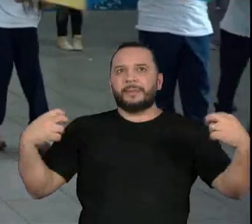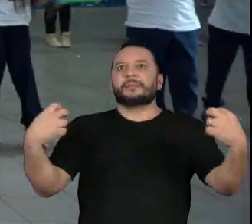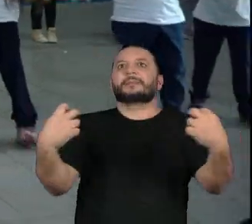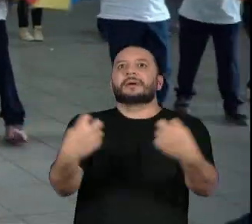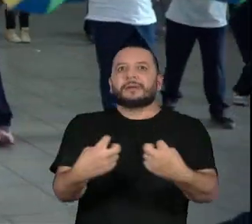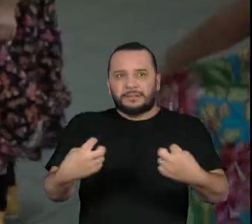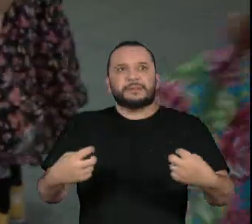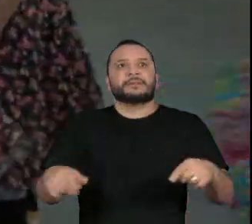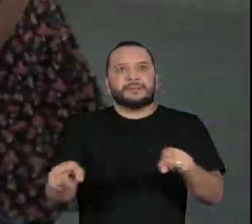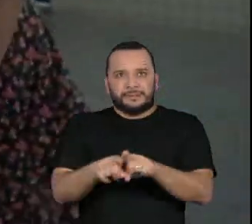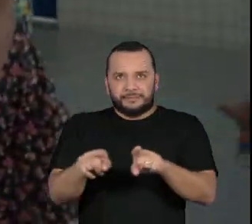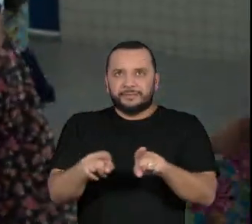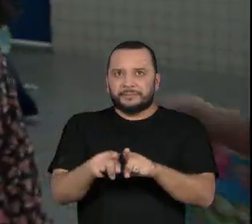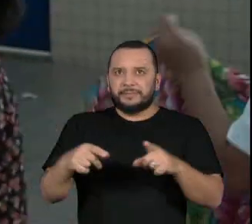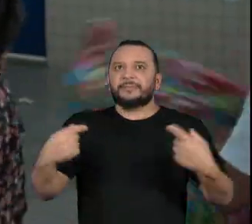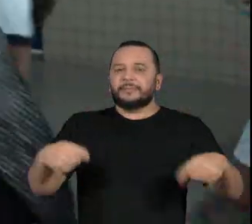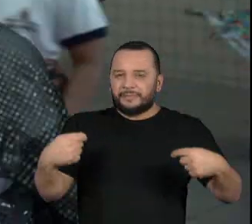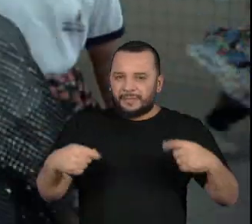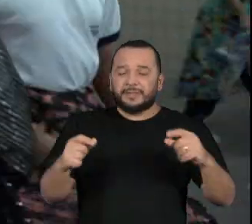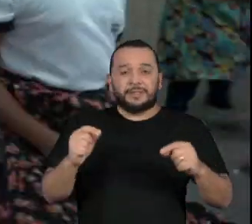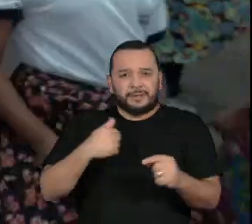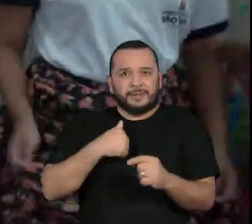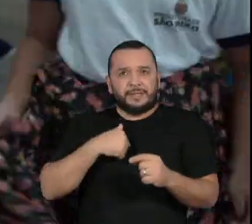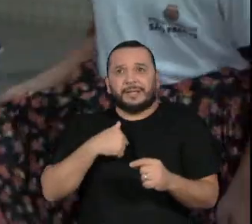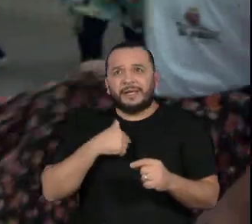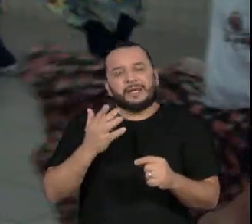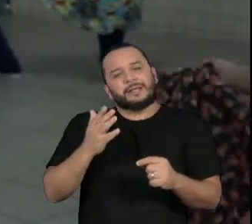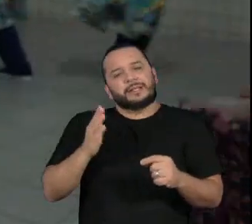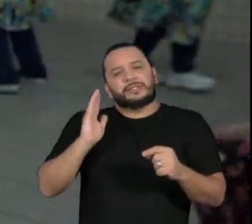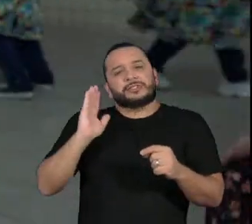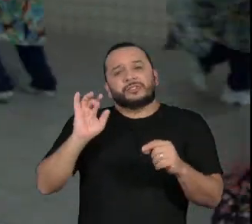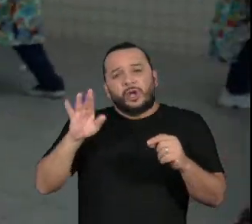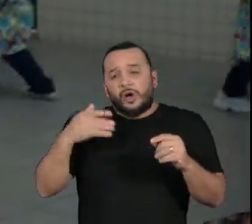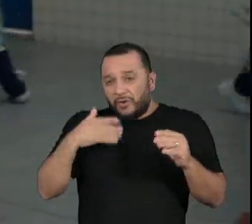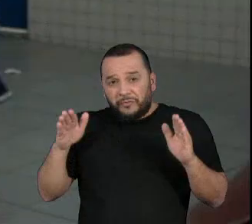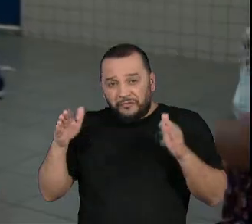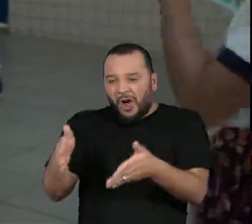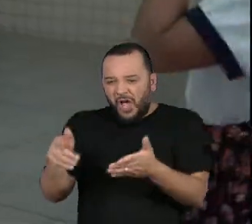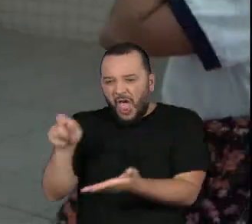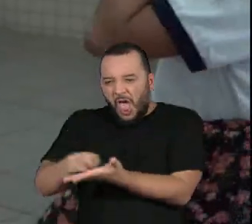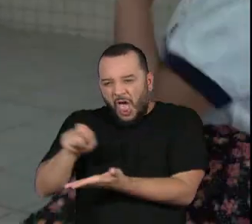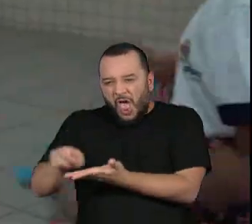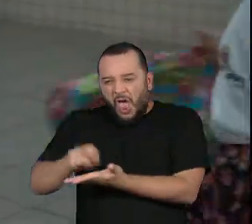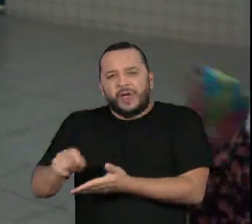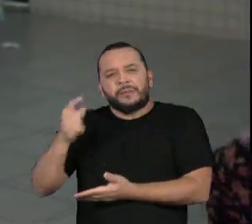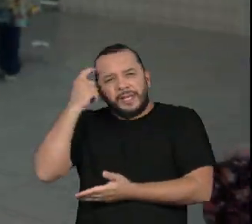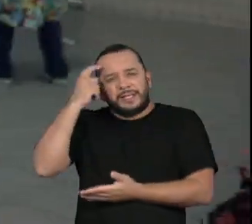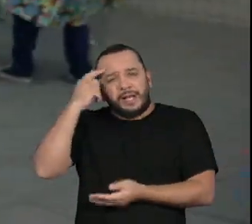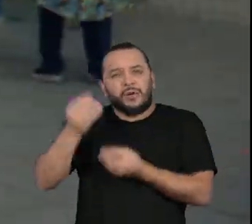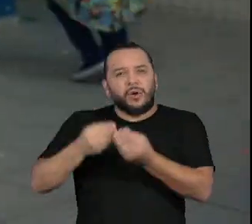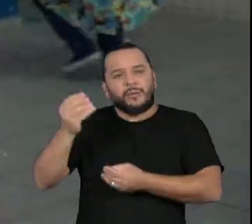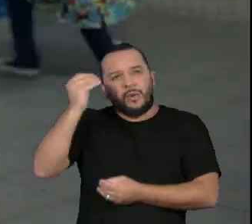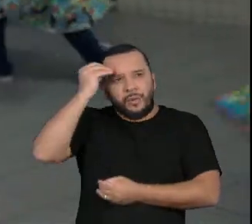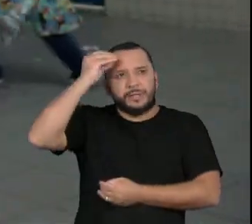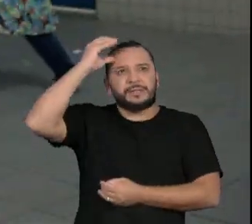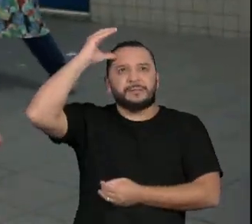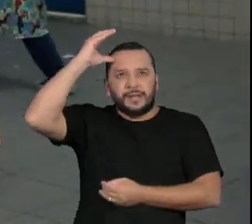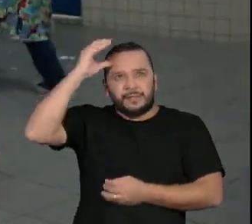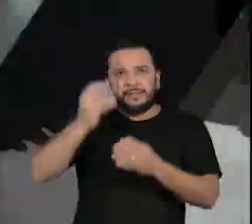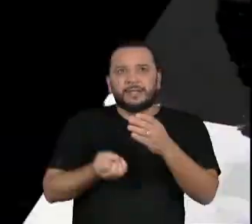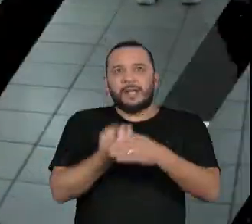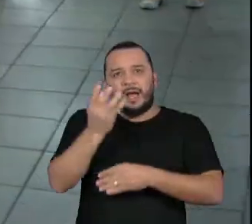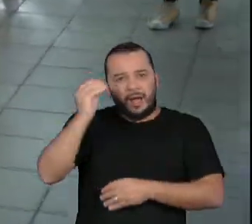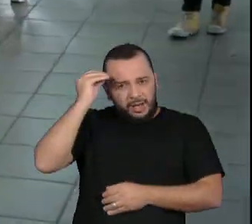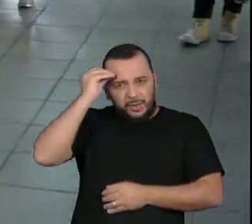na circularidade, tem que sair de uma lógica grafocêntrica, que sua pauta é escrita, e pensar no conhecimento, numa construção de conhecimento